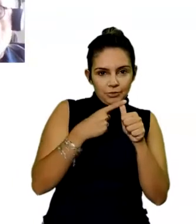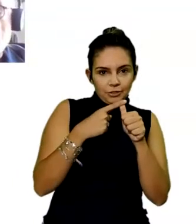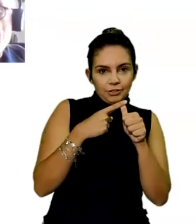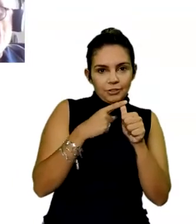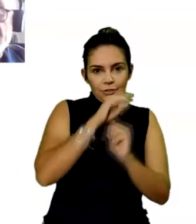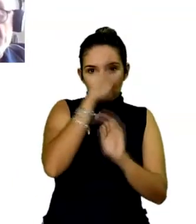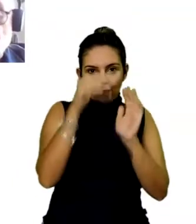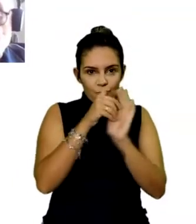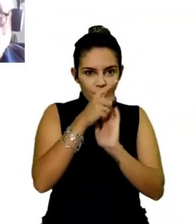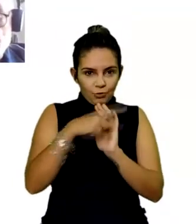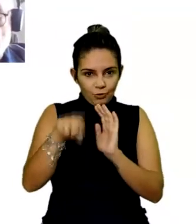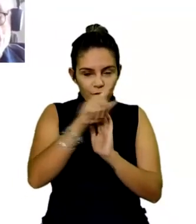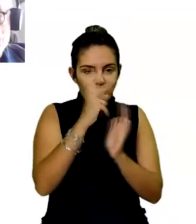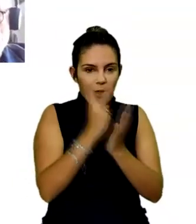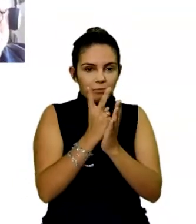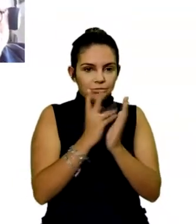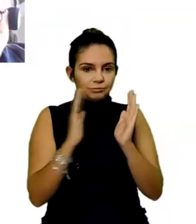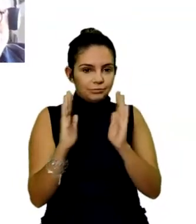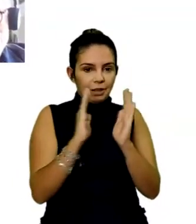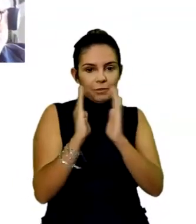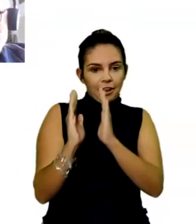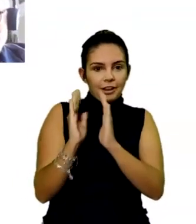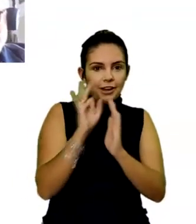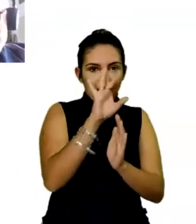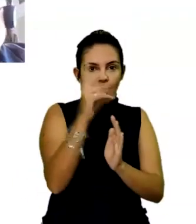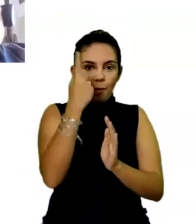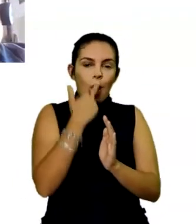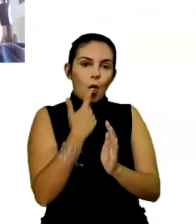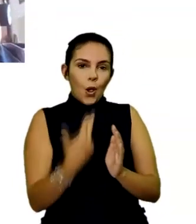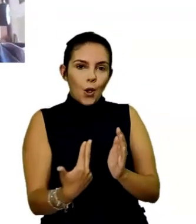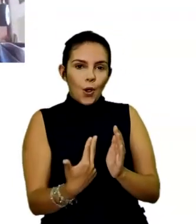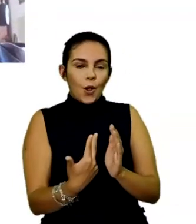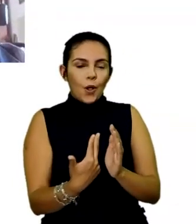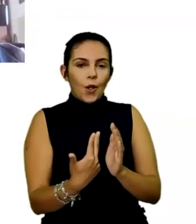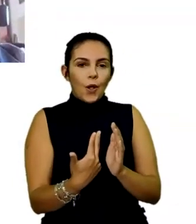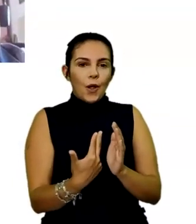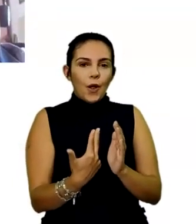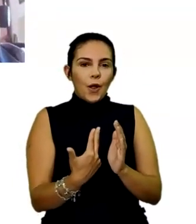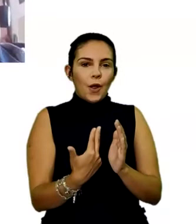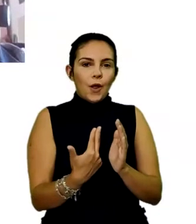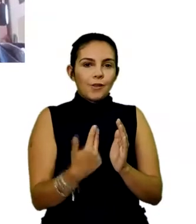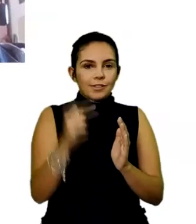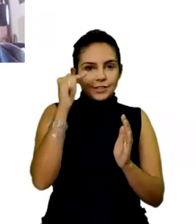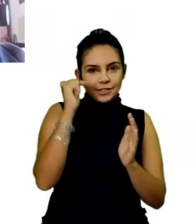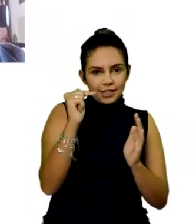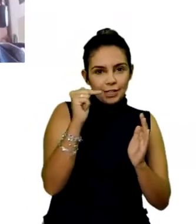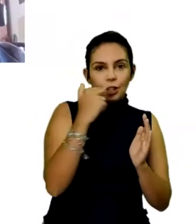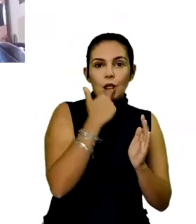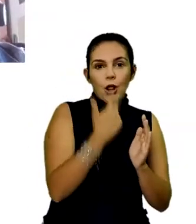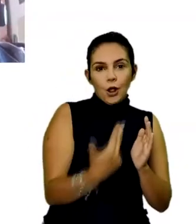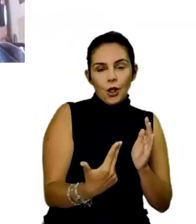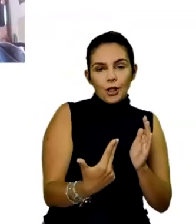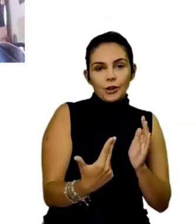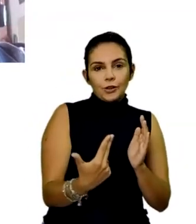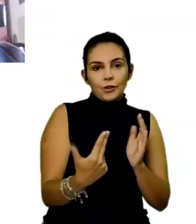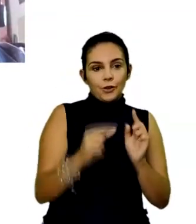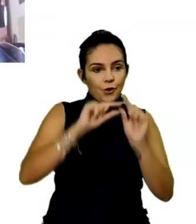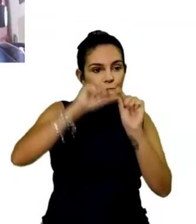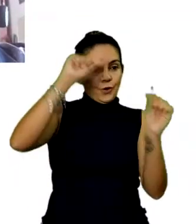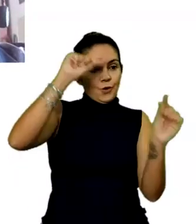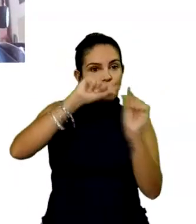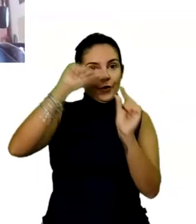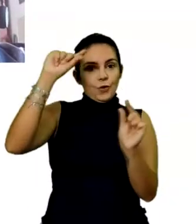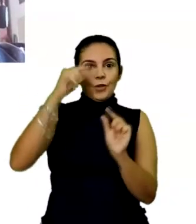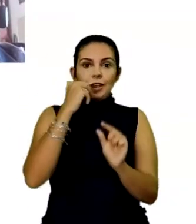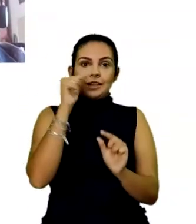Primeiro nós falamos assim: bom, vai ser todos eles do mesmo tamanho e cada um de uma cor. Quantas cores? 7 são as cores do